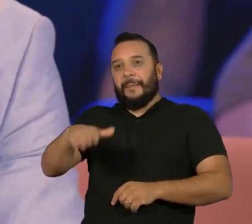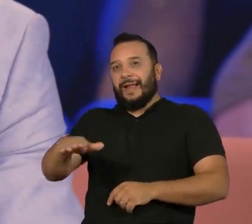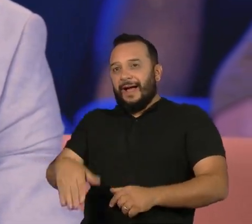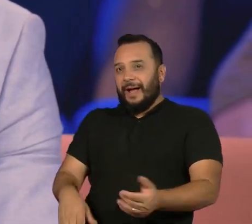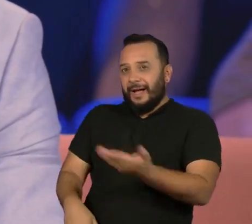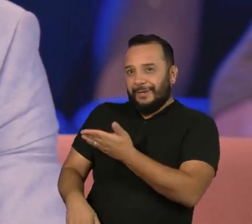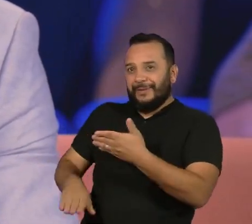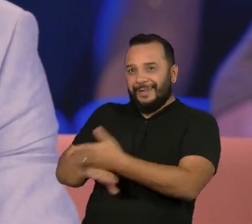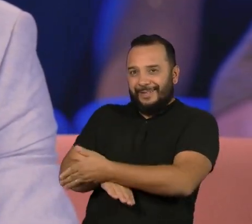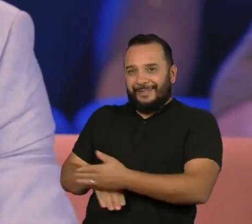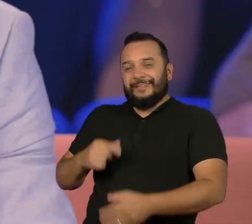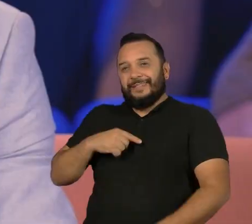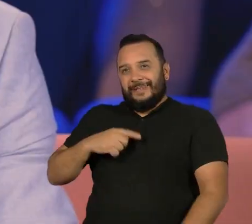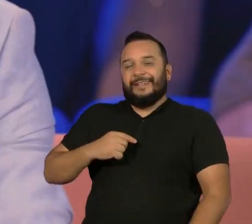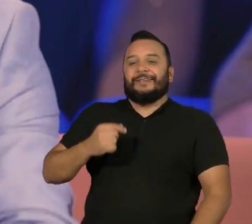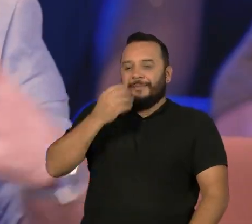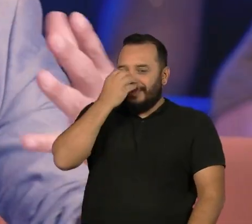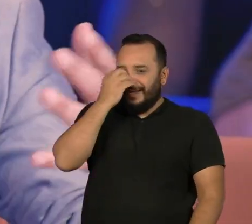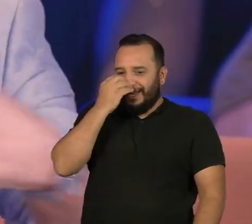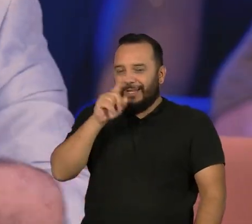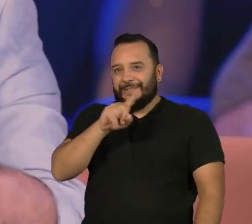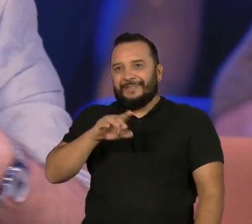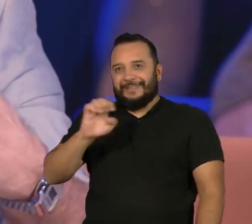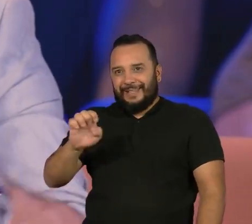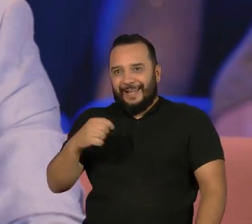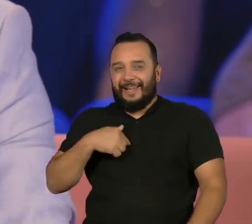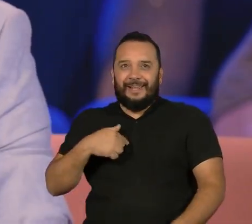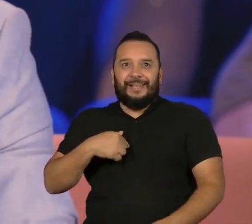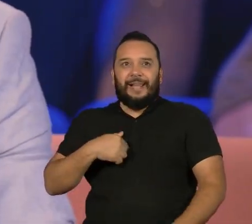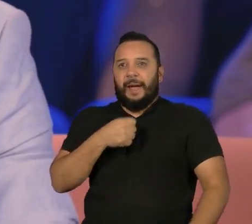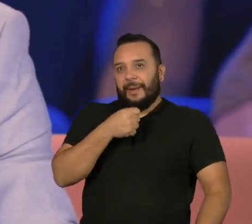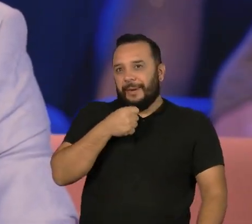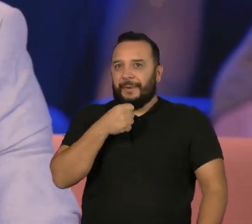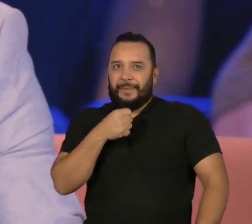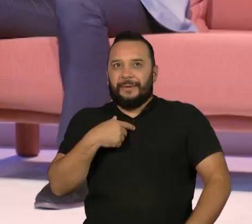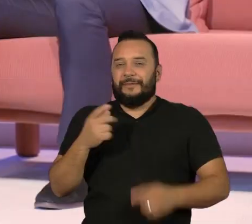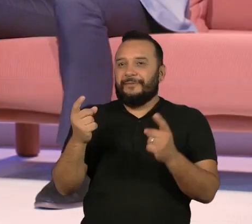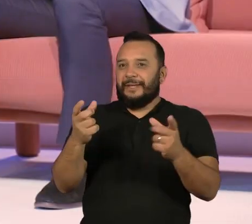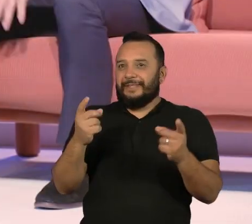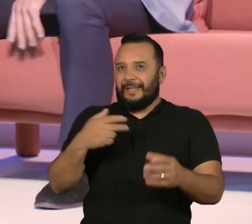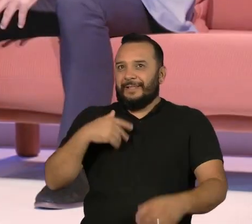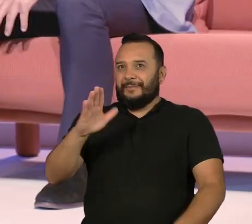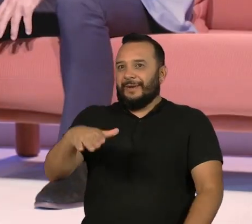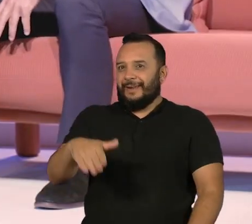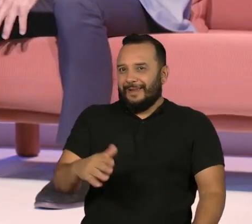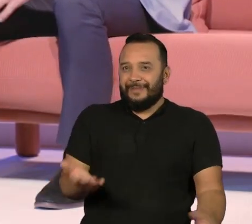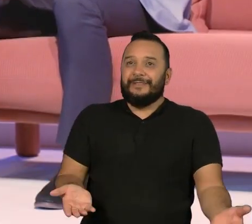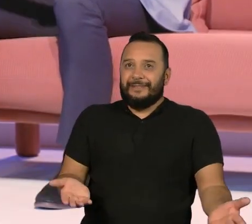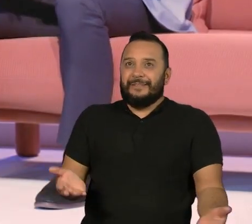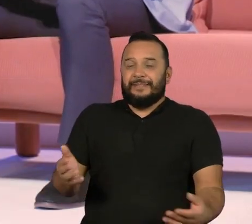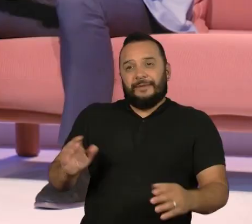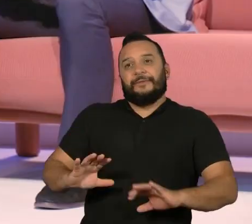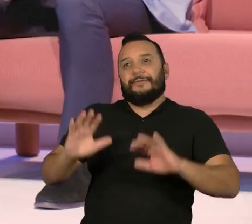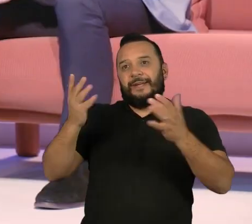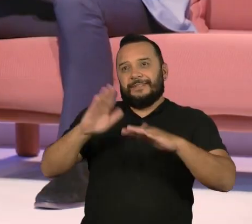esse personagem, o Palhaço Zé Linguiça, ele parava a porta da loja, vendendo as ofertas. Então, e fazia festa infantil. Eu apanhei muito em